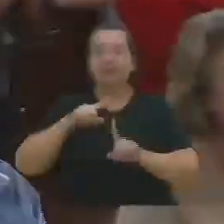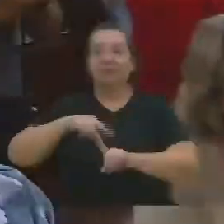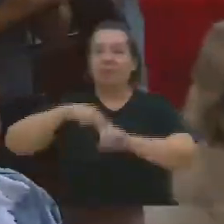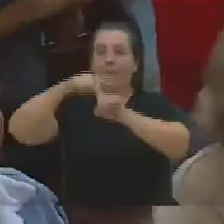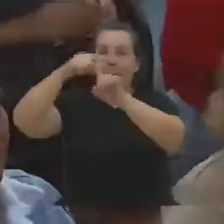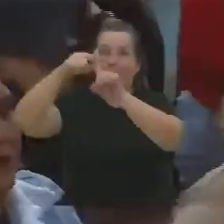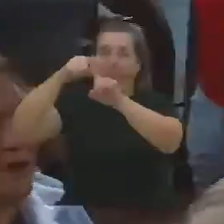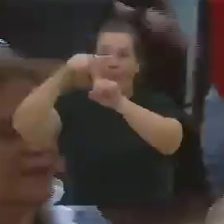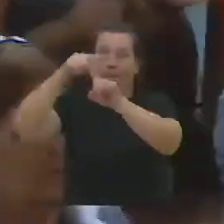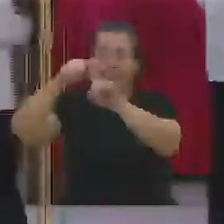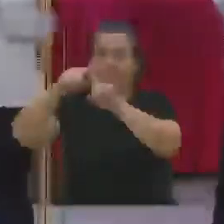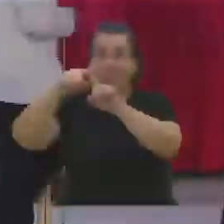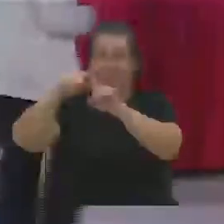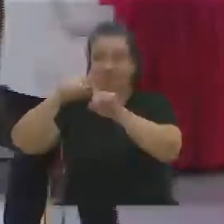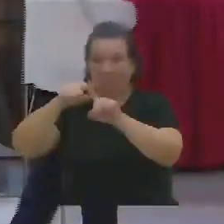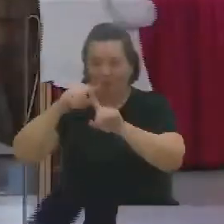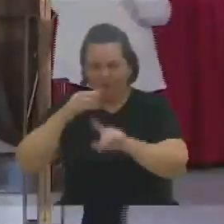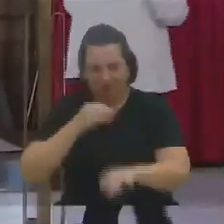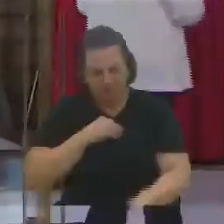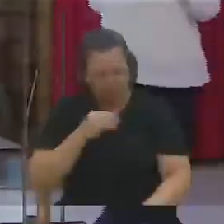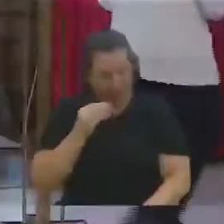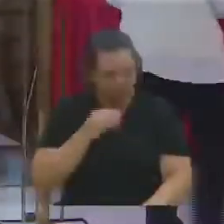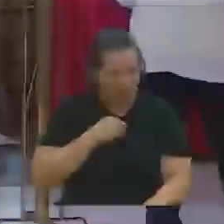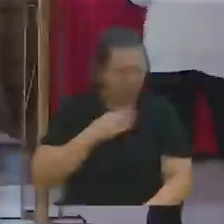lugar. Na cruz